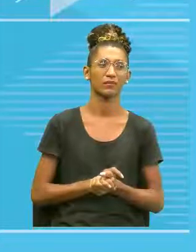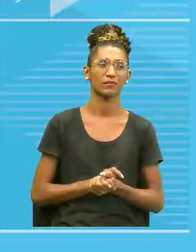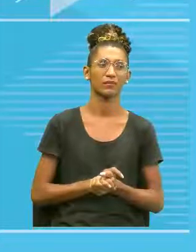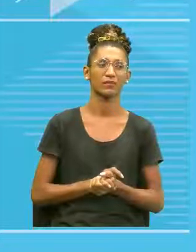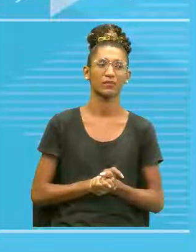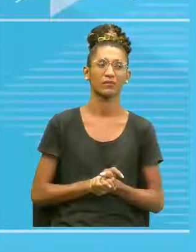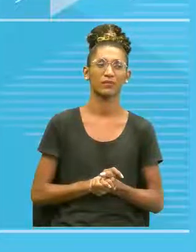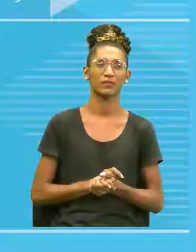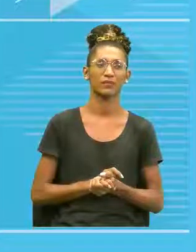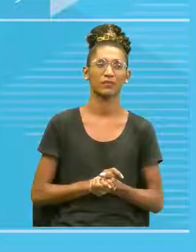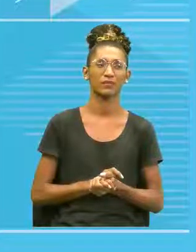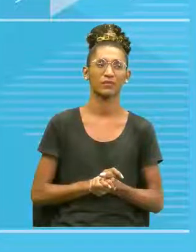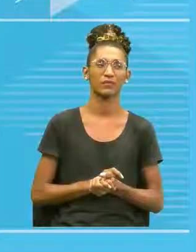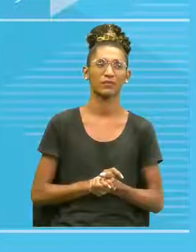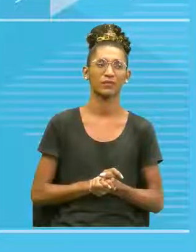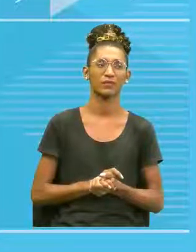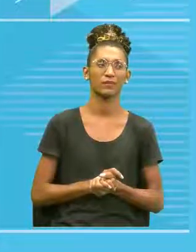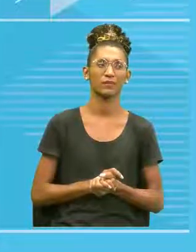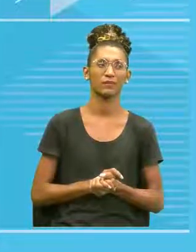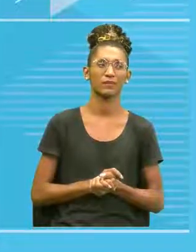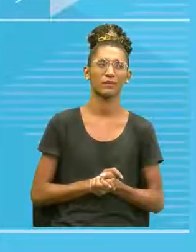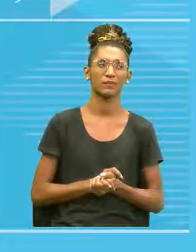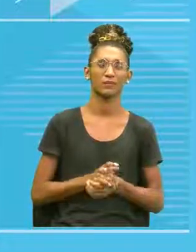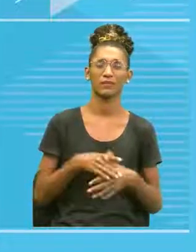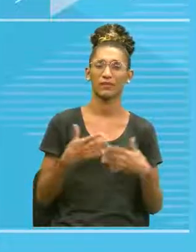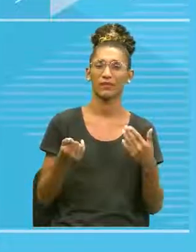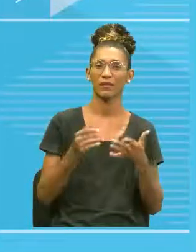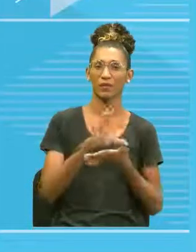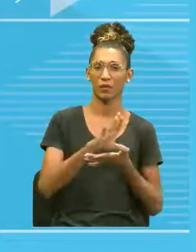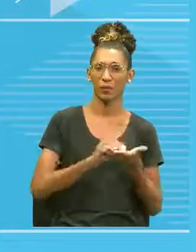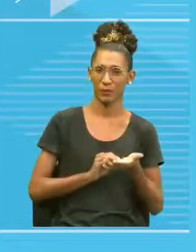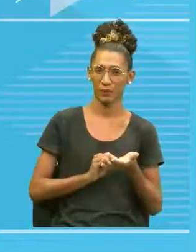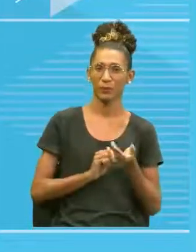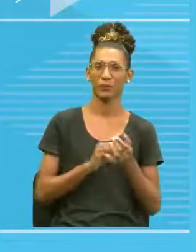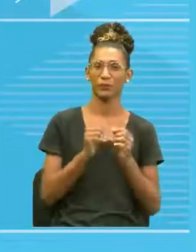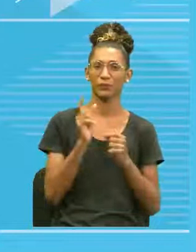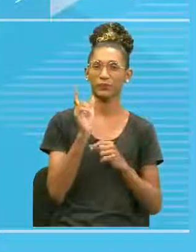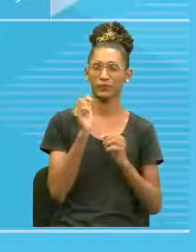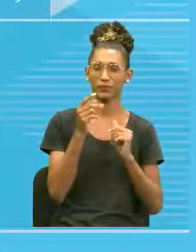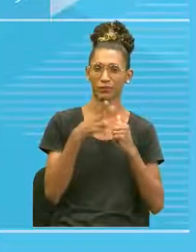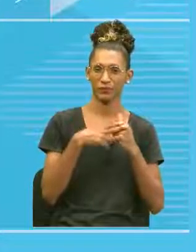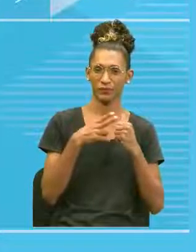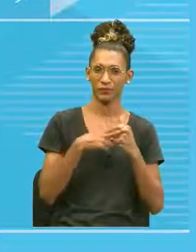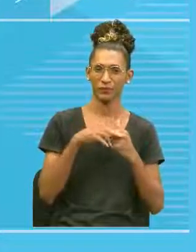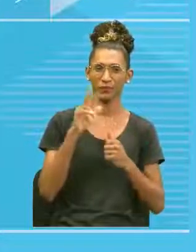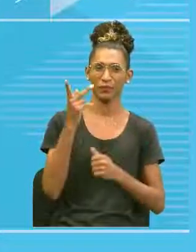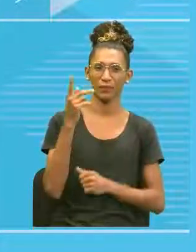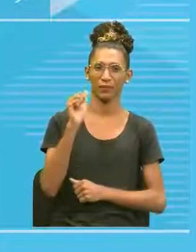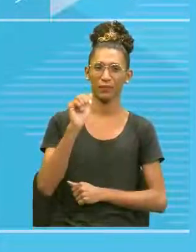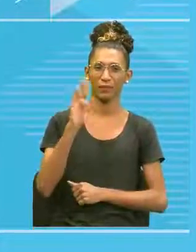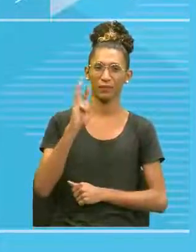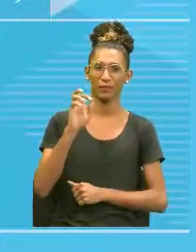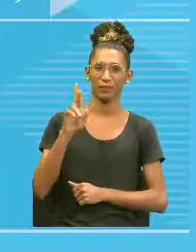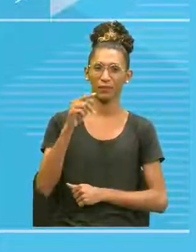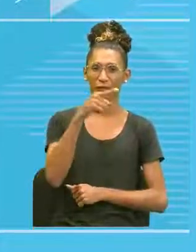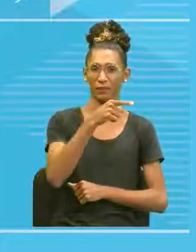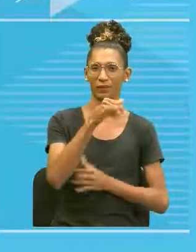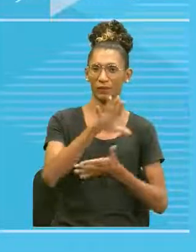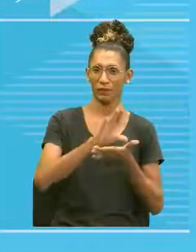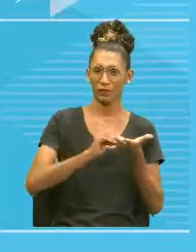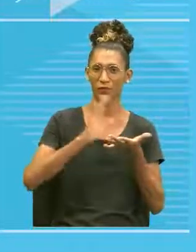havia e engels avião e anotou a conjugação do verbo haver e você vai